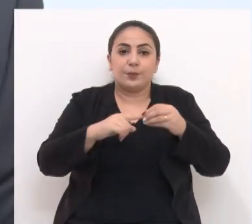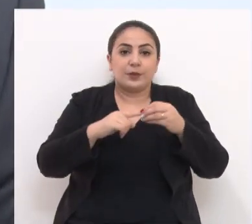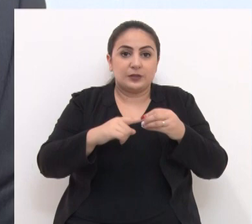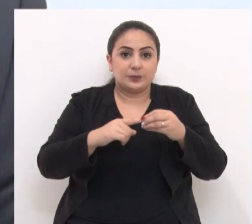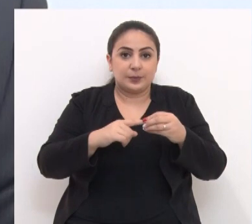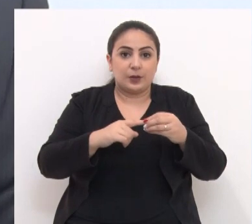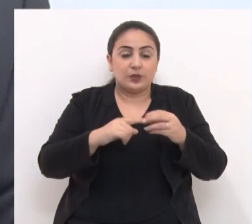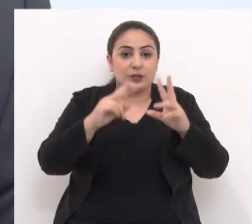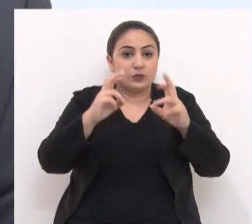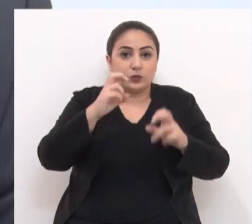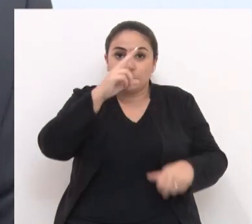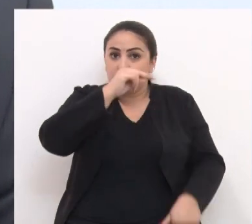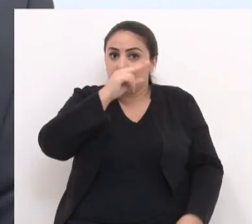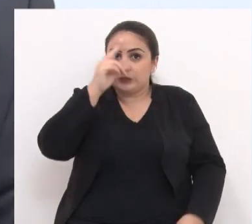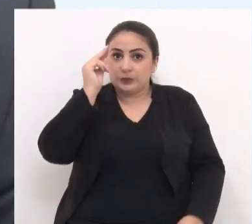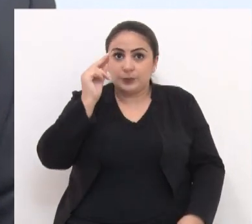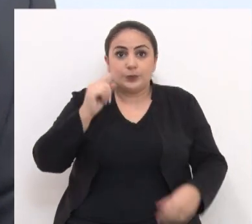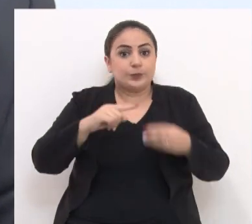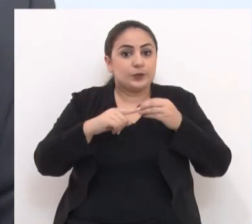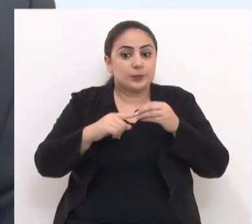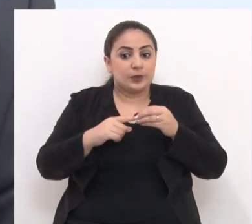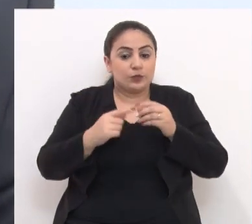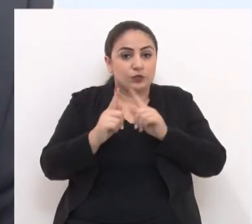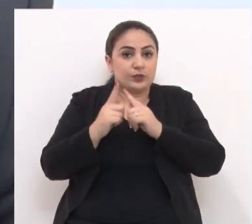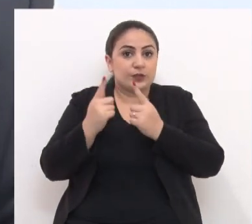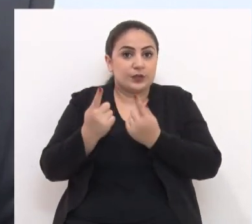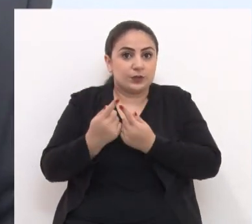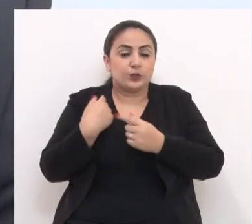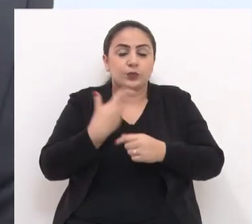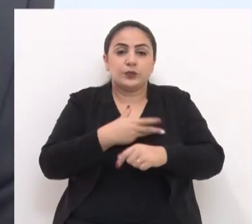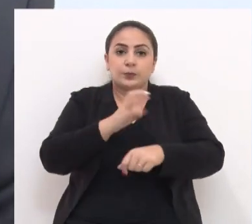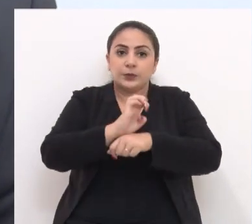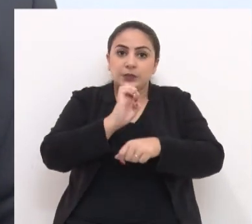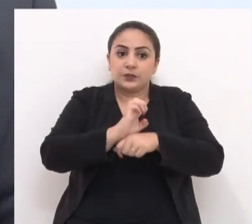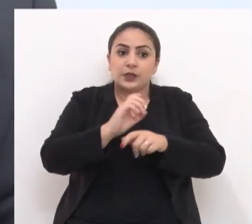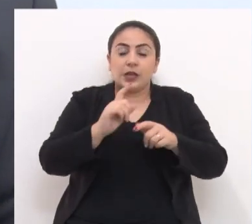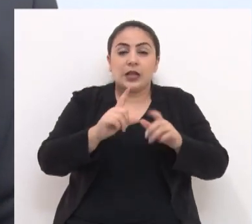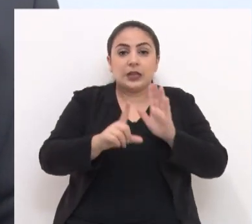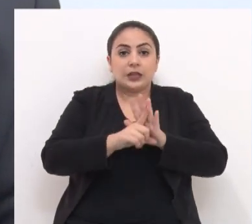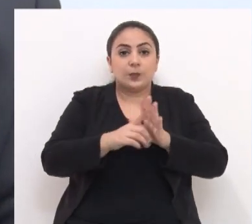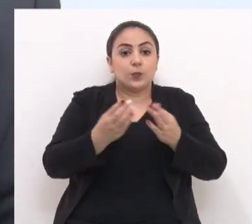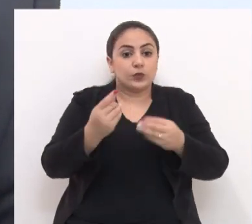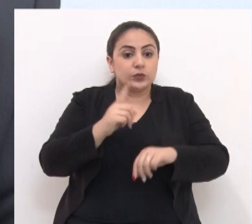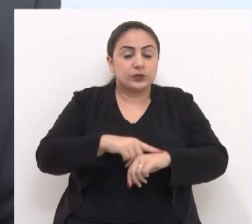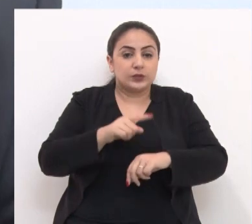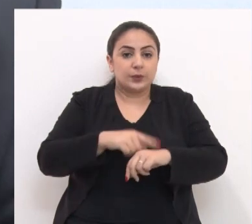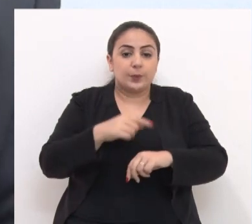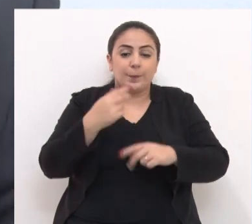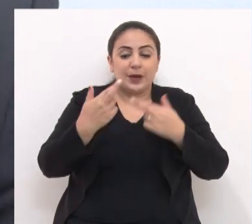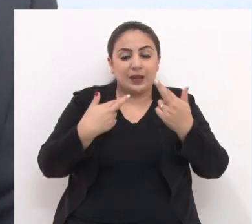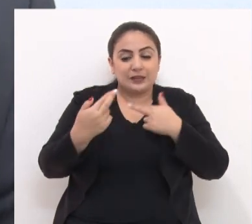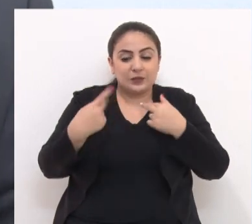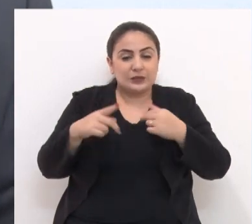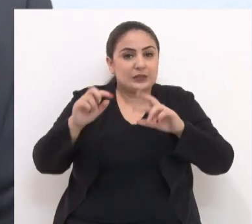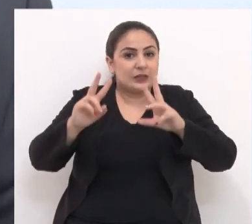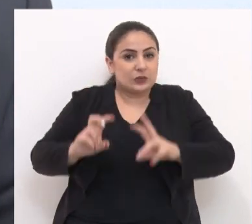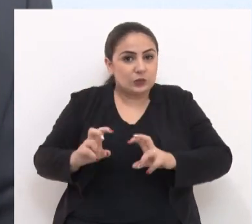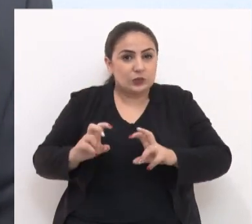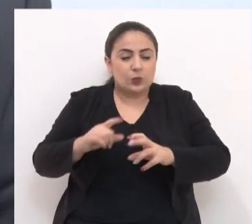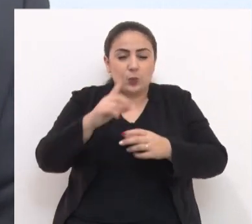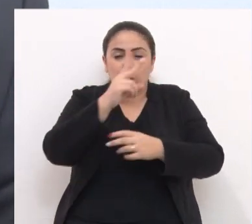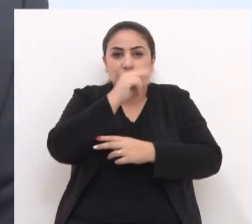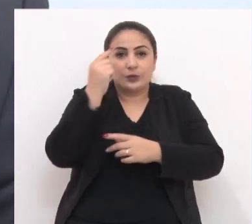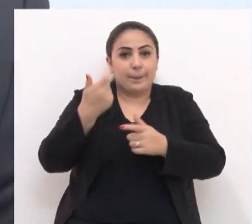pauta principal do municipalismo, então nós aguardávamos essa legislação há muito tempo, mas com relação especificamente a essa